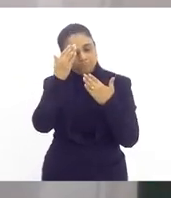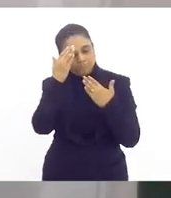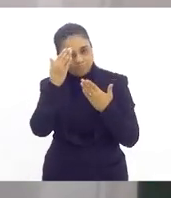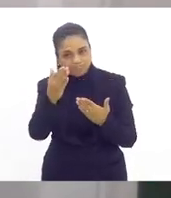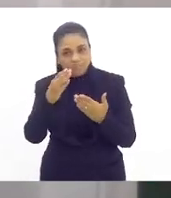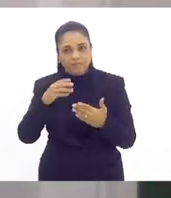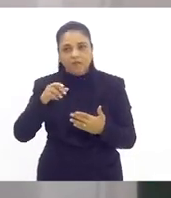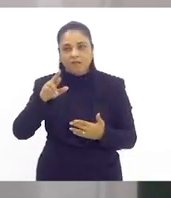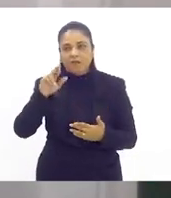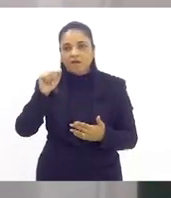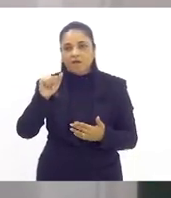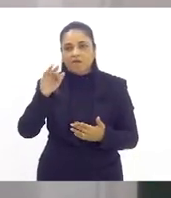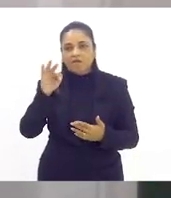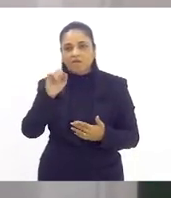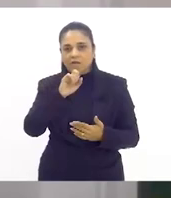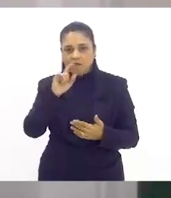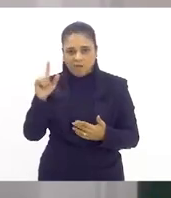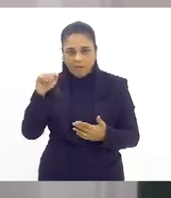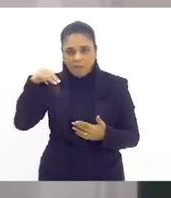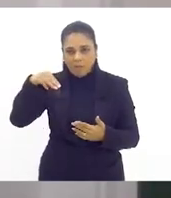Cadê ele já foi